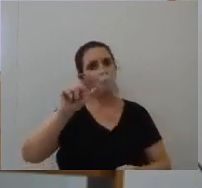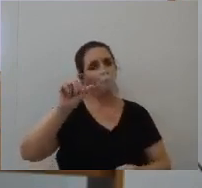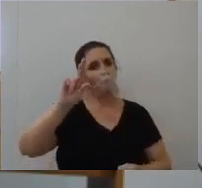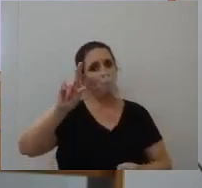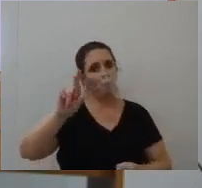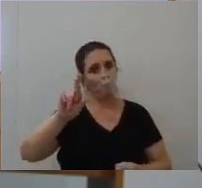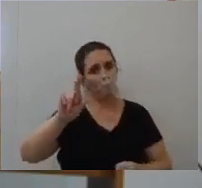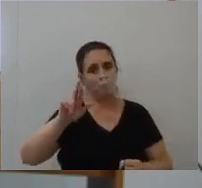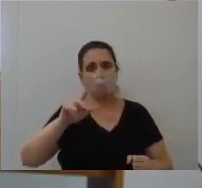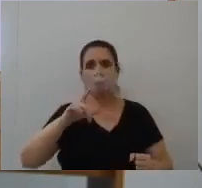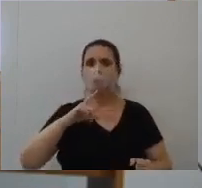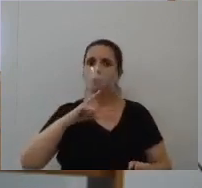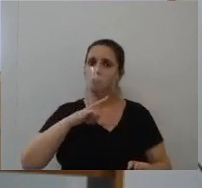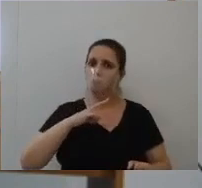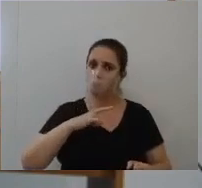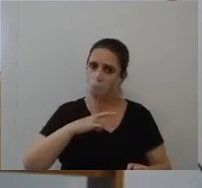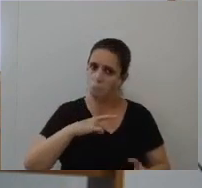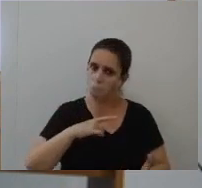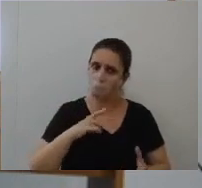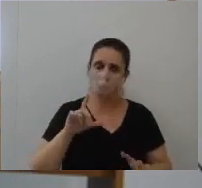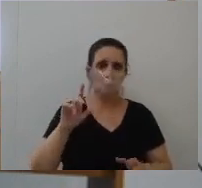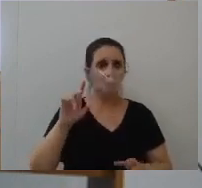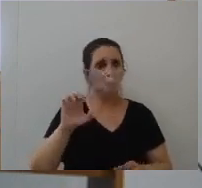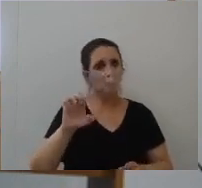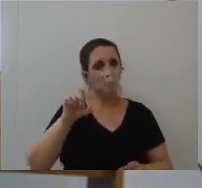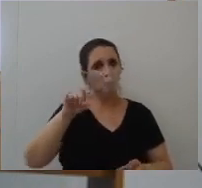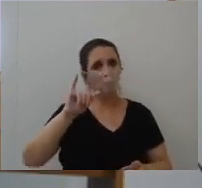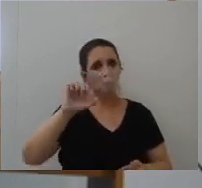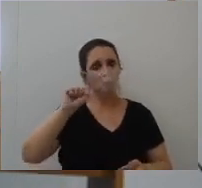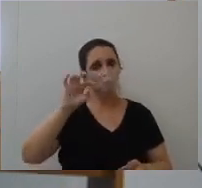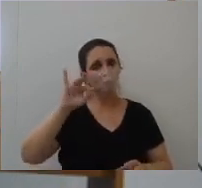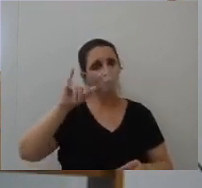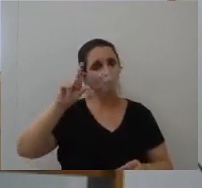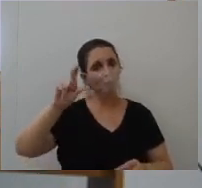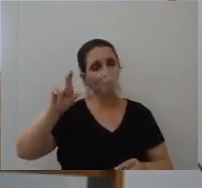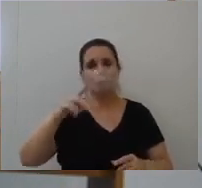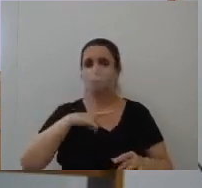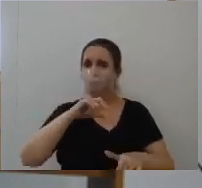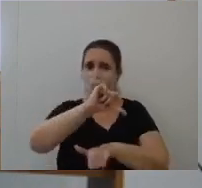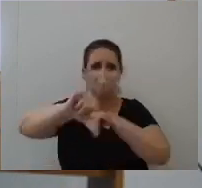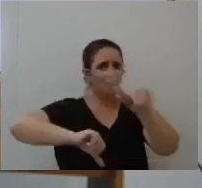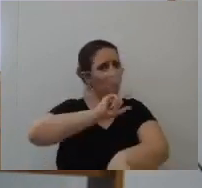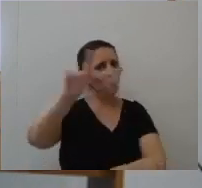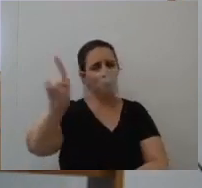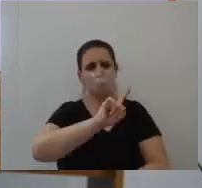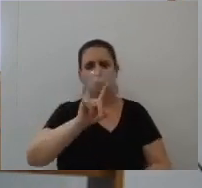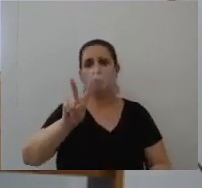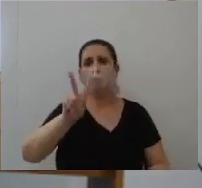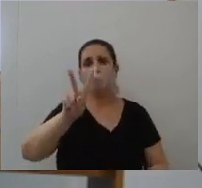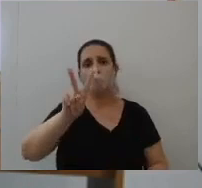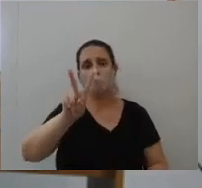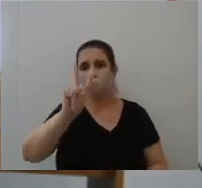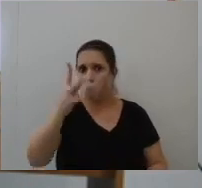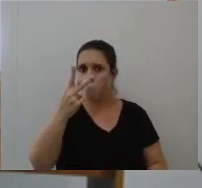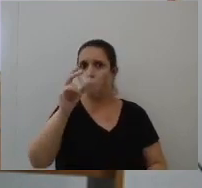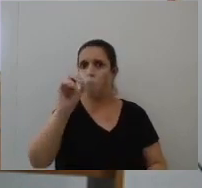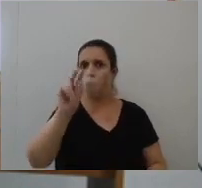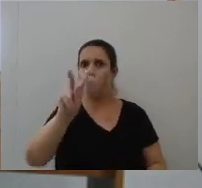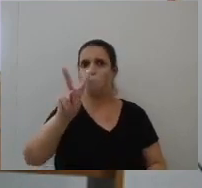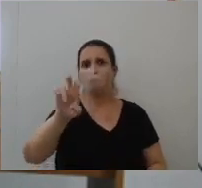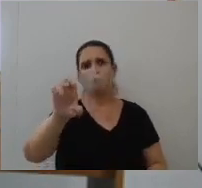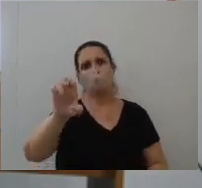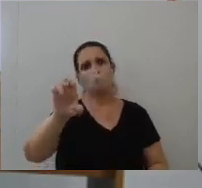sentido de existência, ele é impessoal. Então, não houveram guerras.